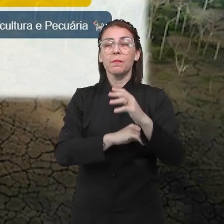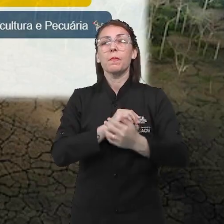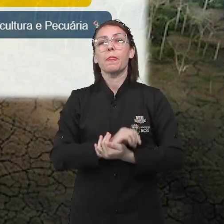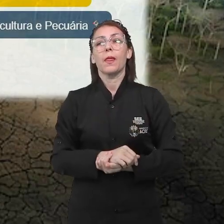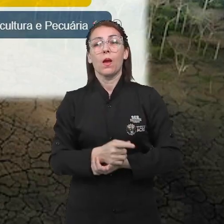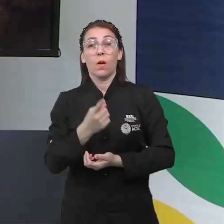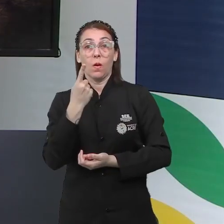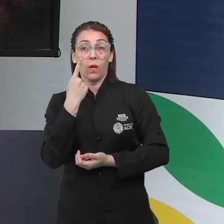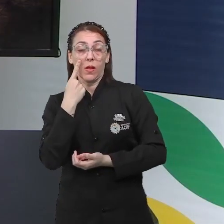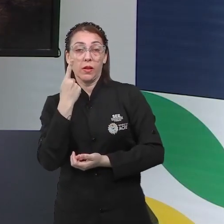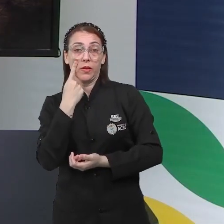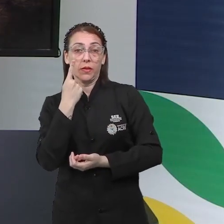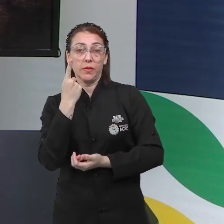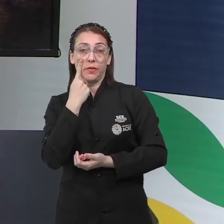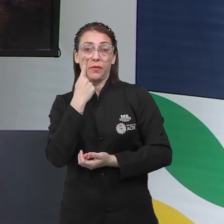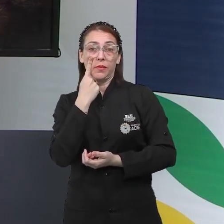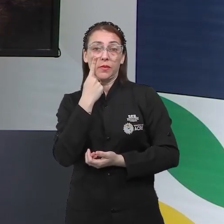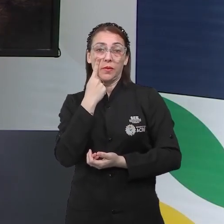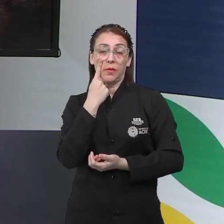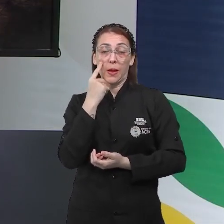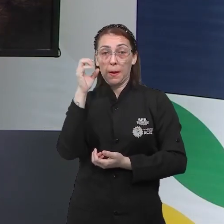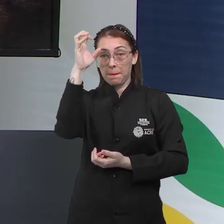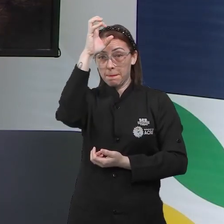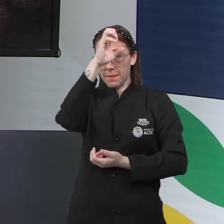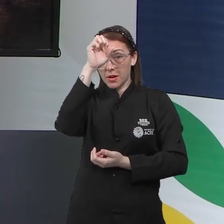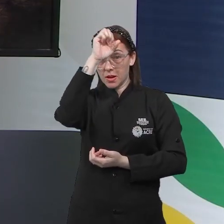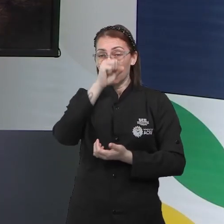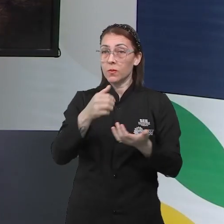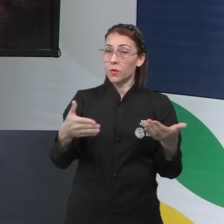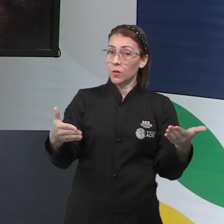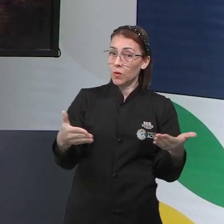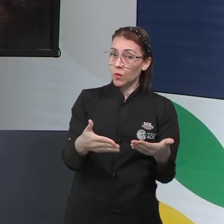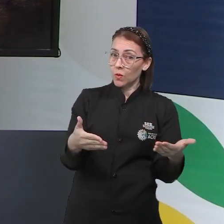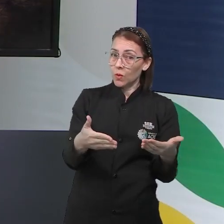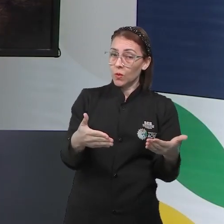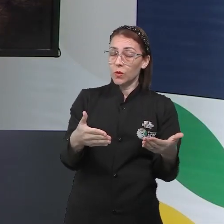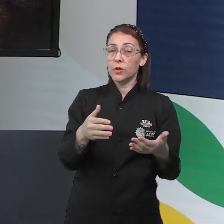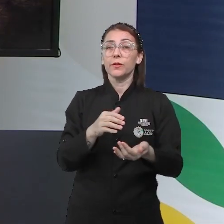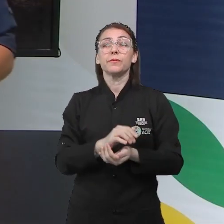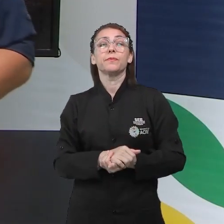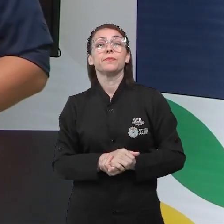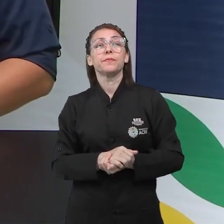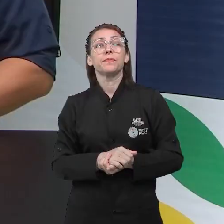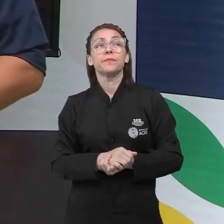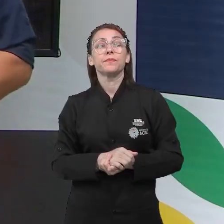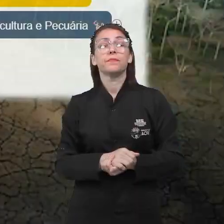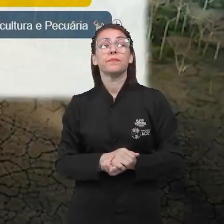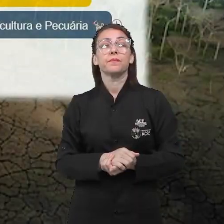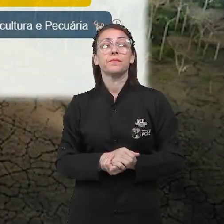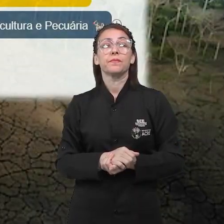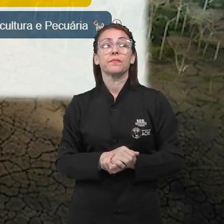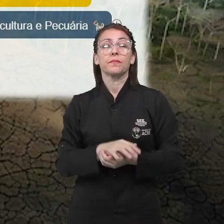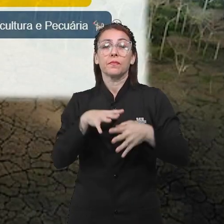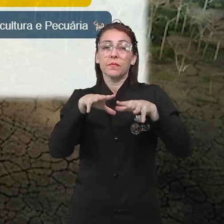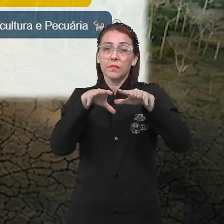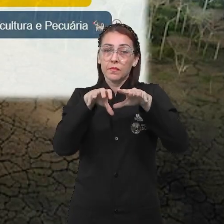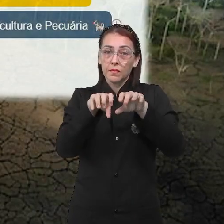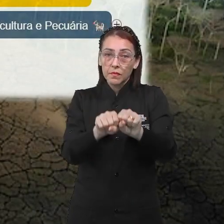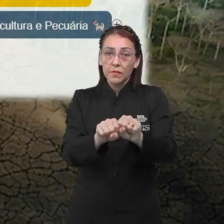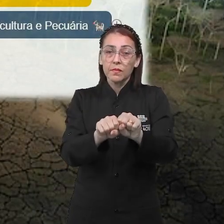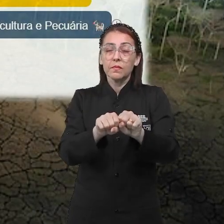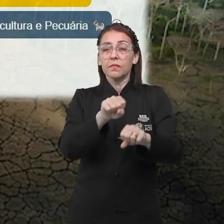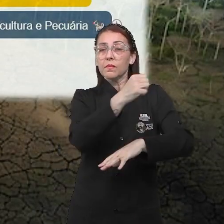Gente, olha só, o que aprendemos hoje? Aprendemos hoje que a colonização e o